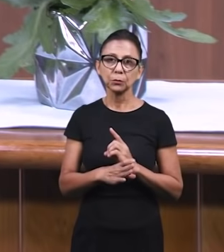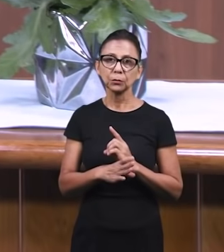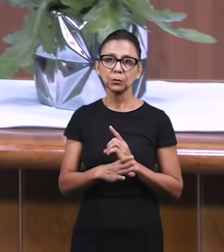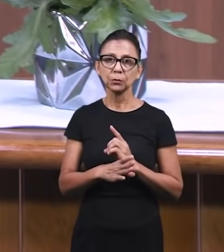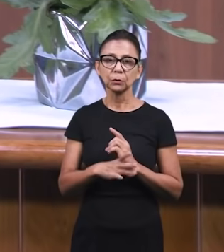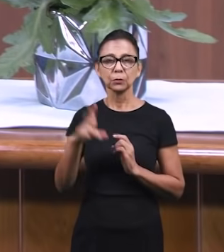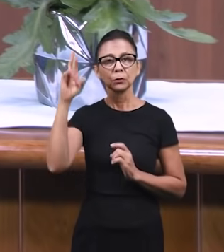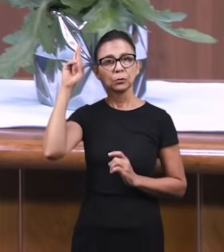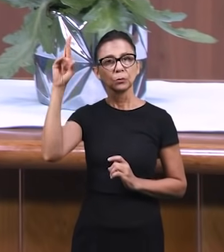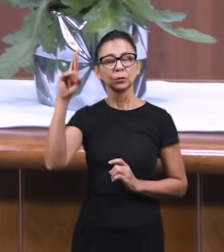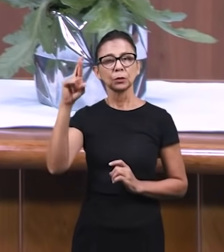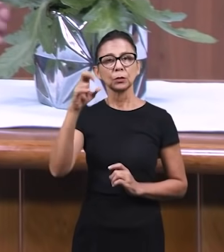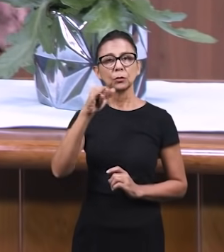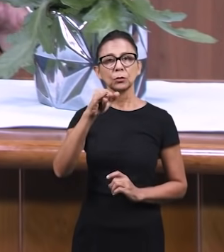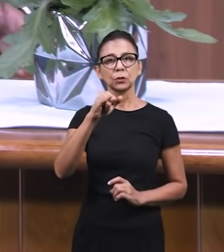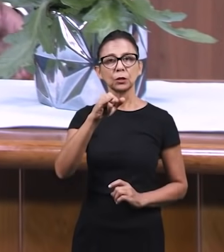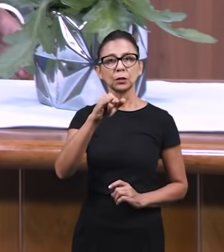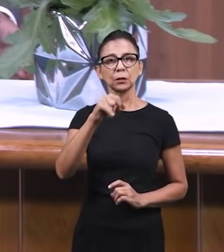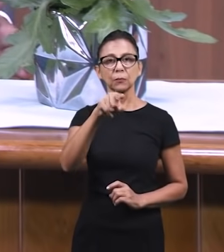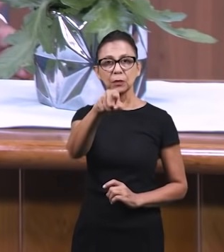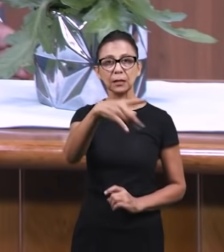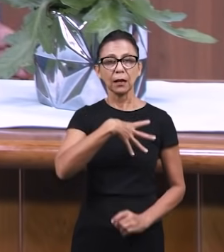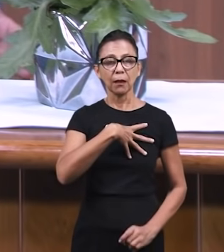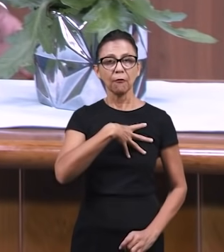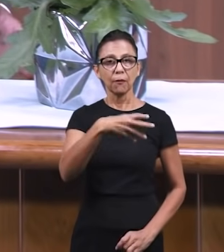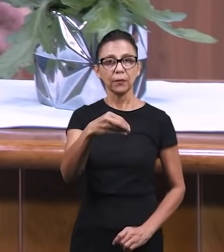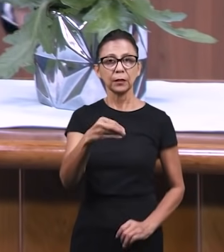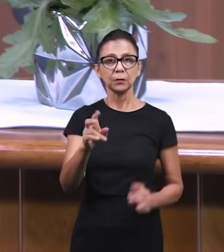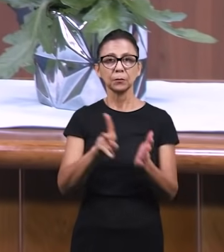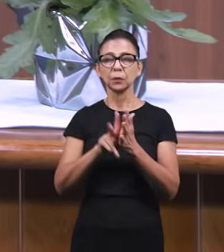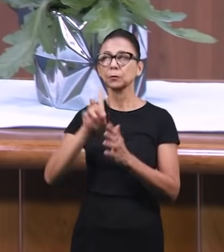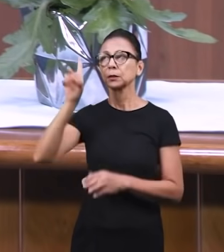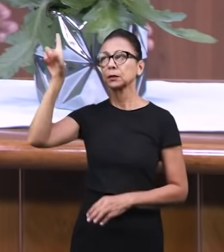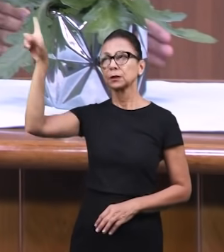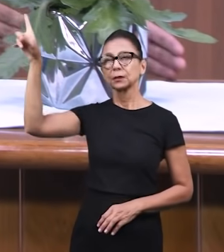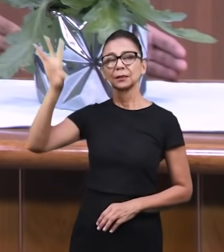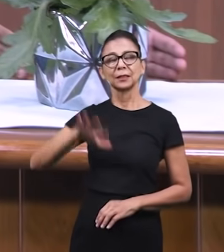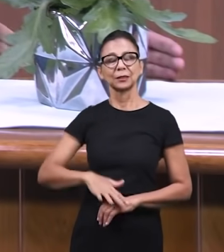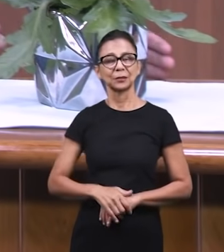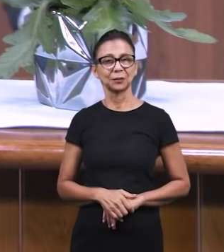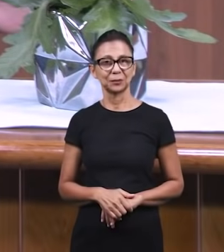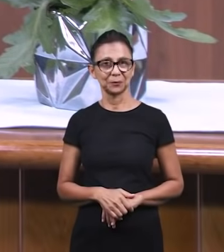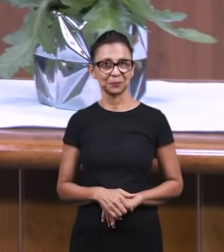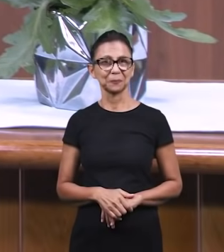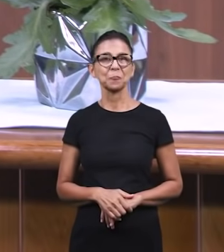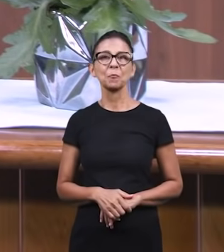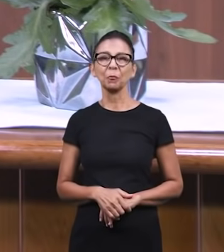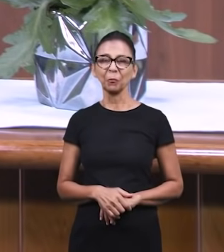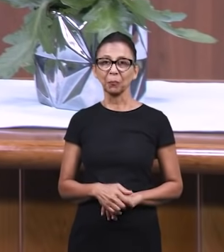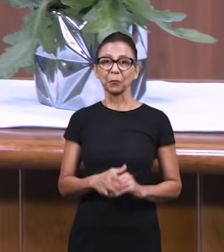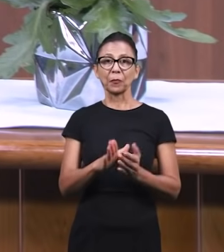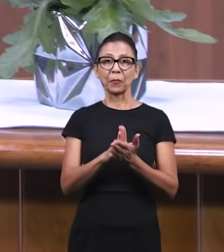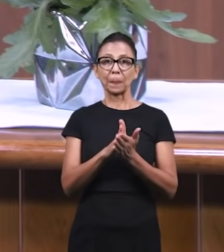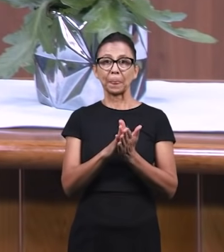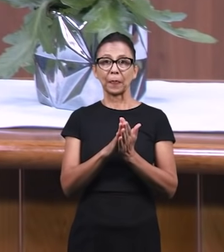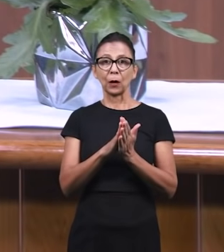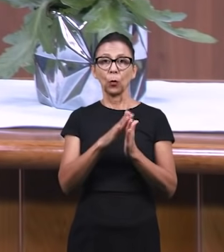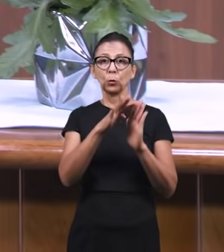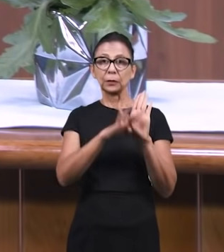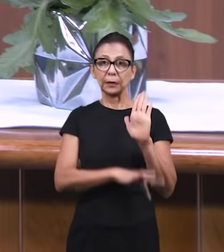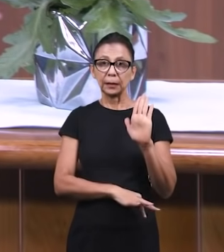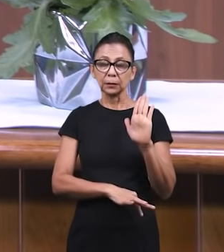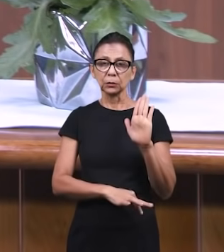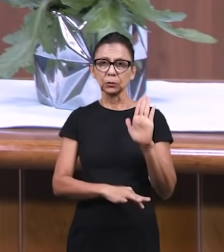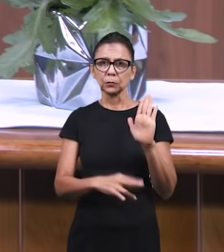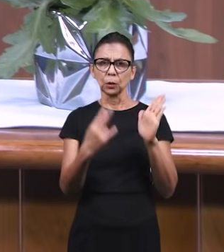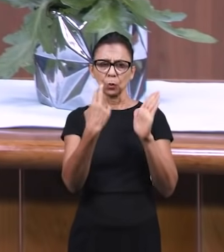Não sou eu quem estou te chamando. A palavra não frisa, não fala o nome das pessoas que foram buscar o paralítico. Por